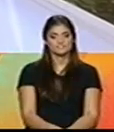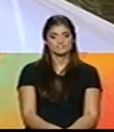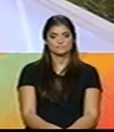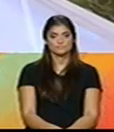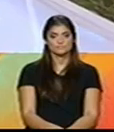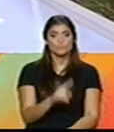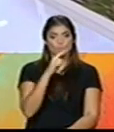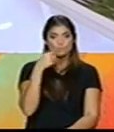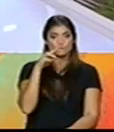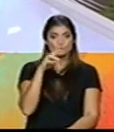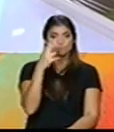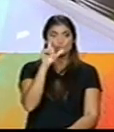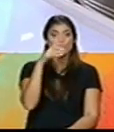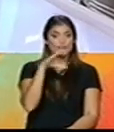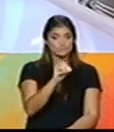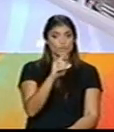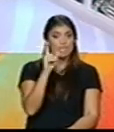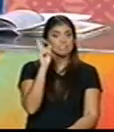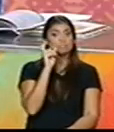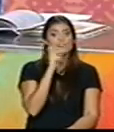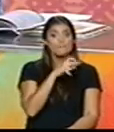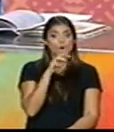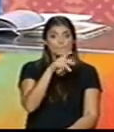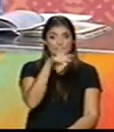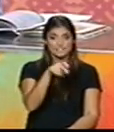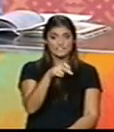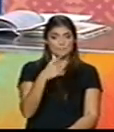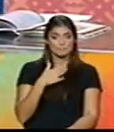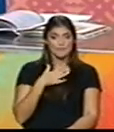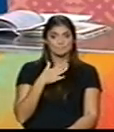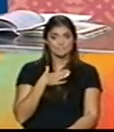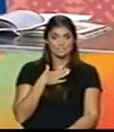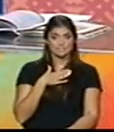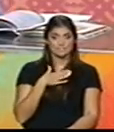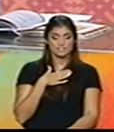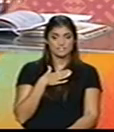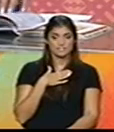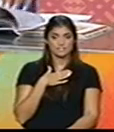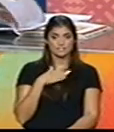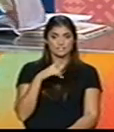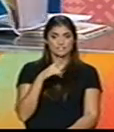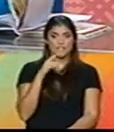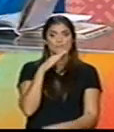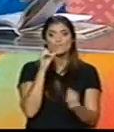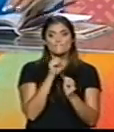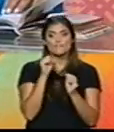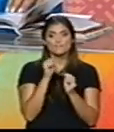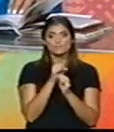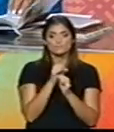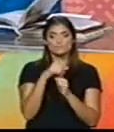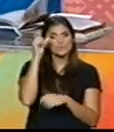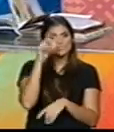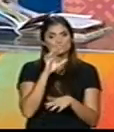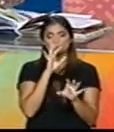bolo mulato da avó Maria, que para mim, está aí Jorge Gabriel, é das últimas receitas. É no inverno, que tem uma